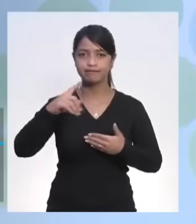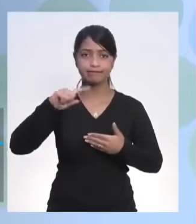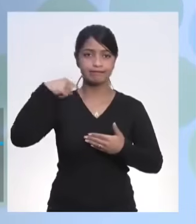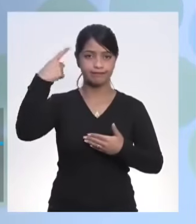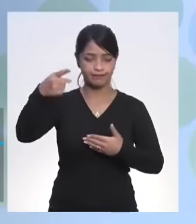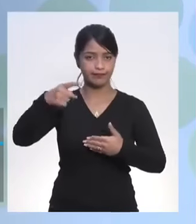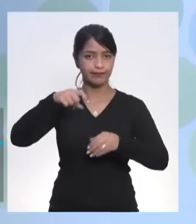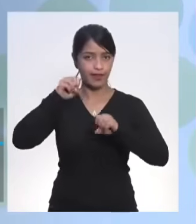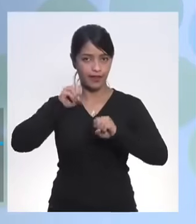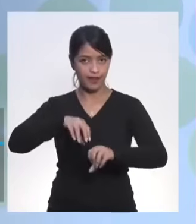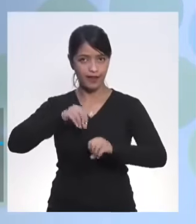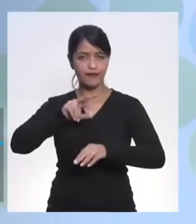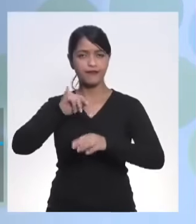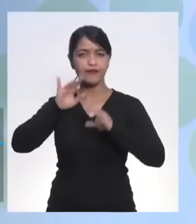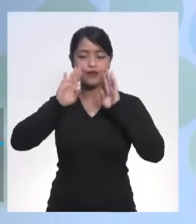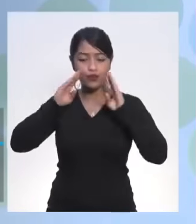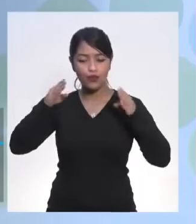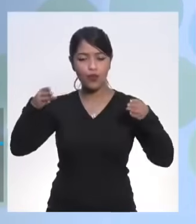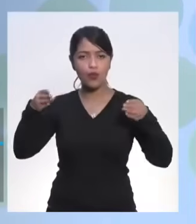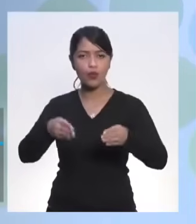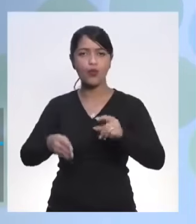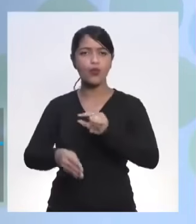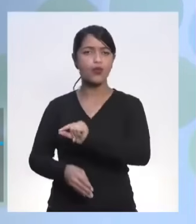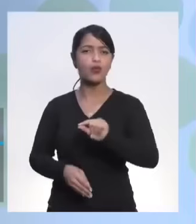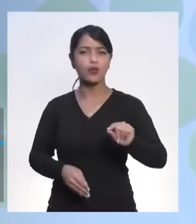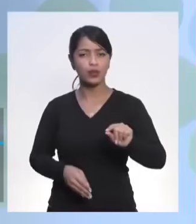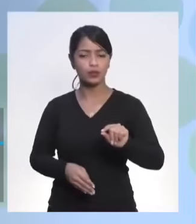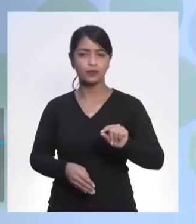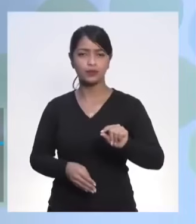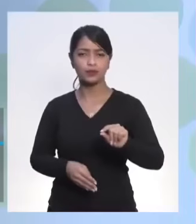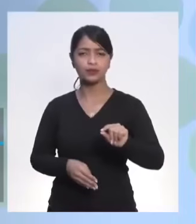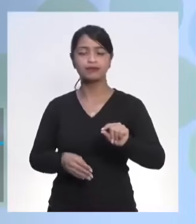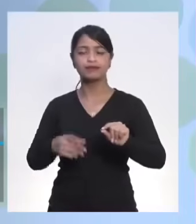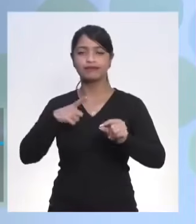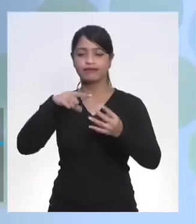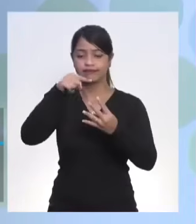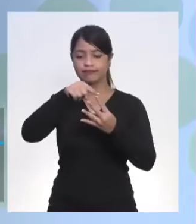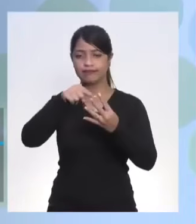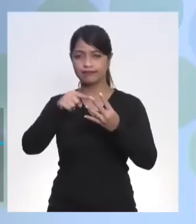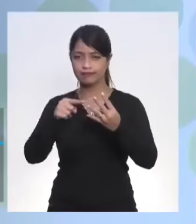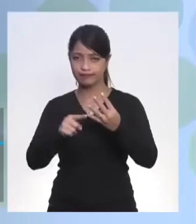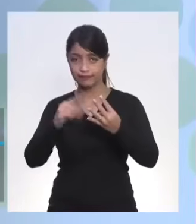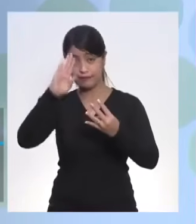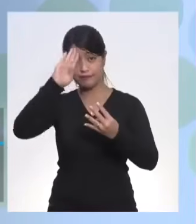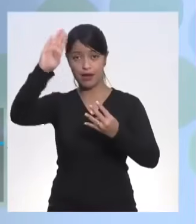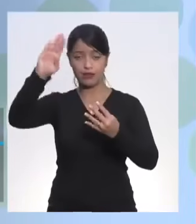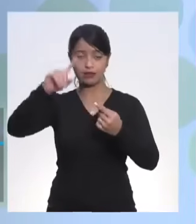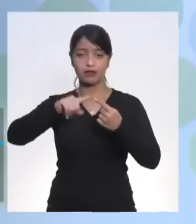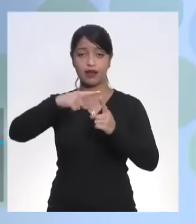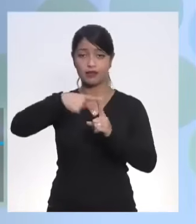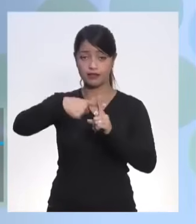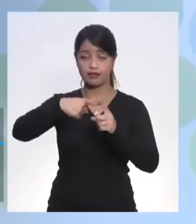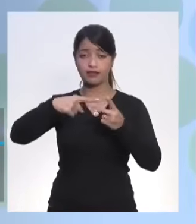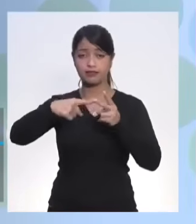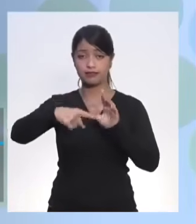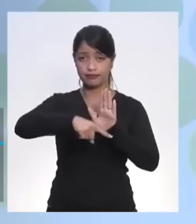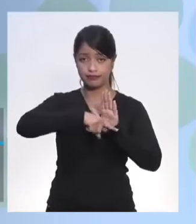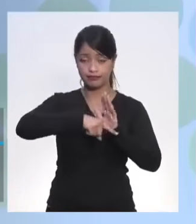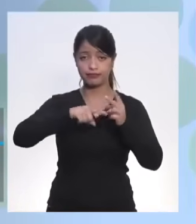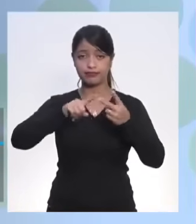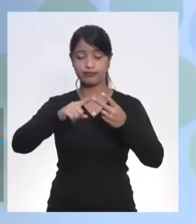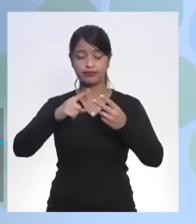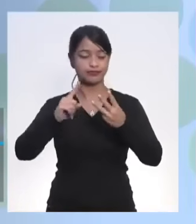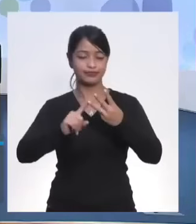vamos focar bastante nisso, mas são geralmente as 4 operações. A adição, a subtração, a multiplicação e a